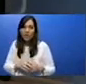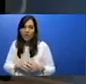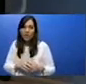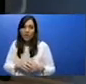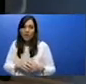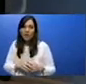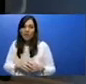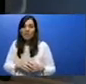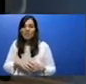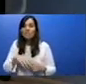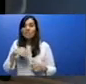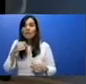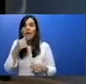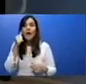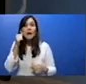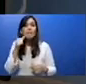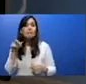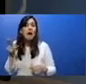irmã,